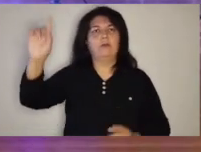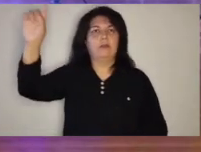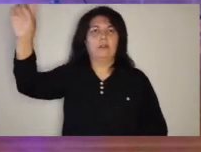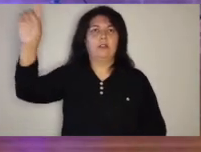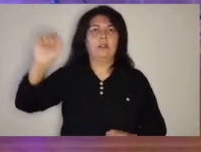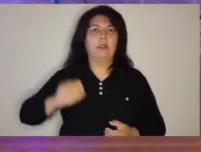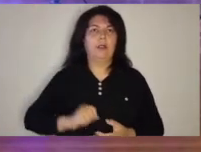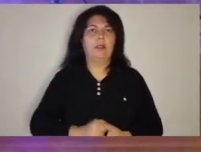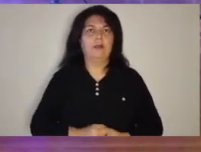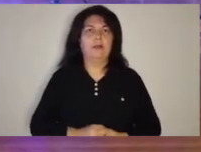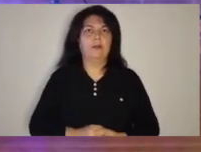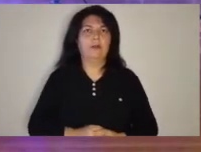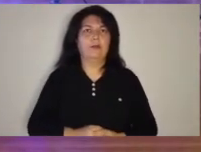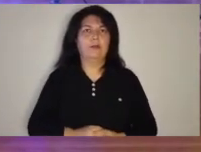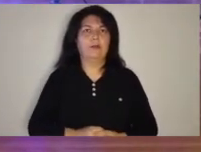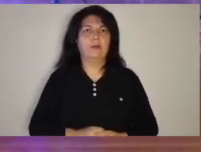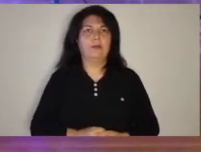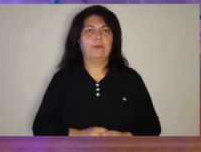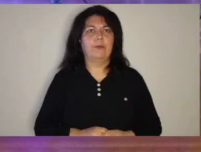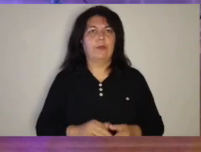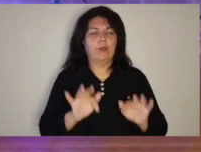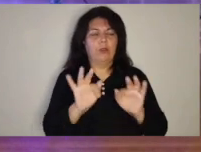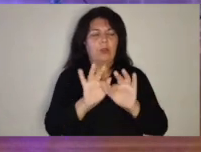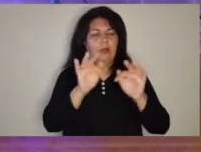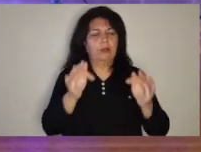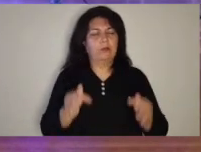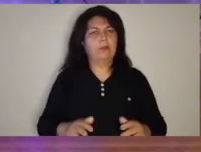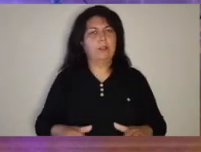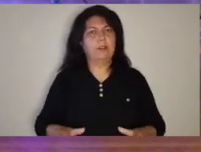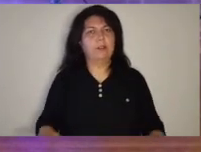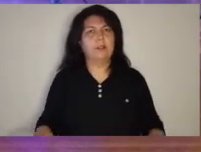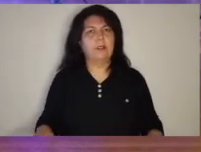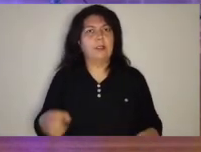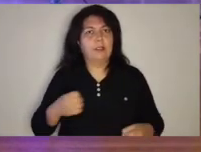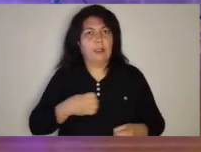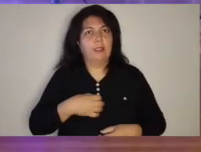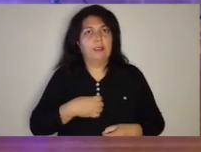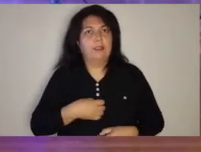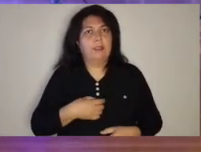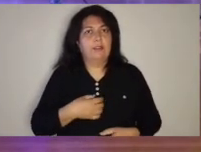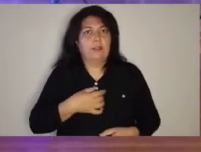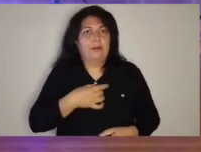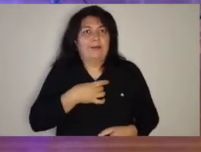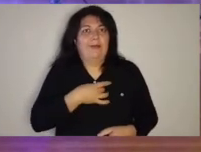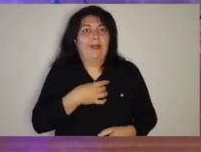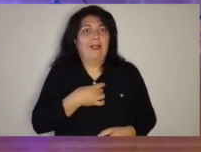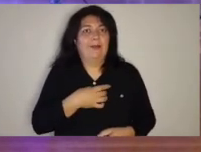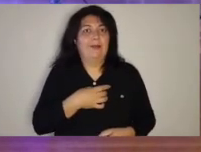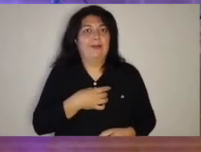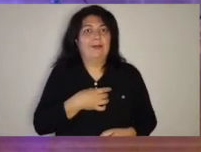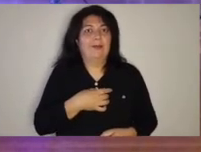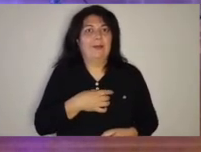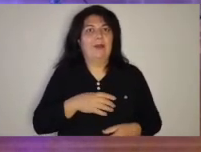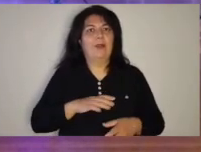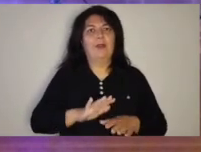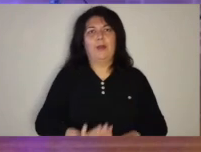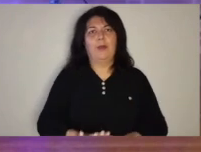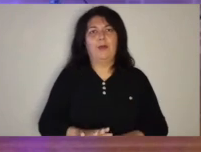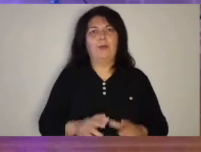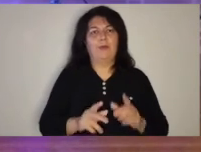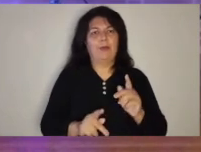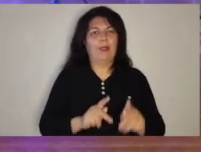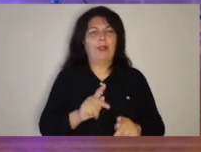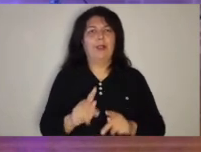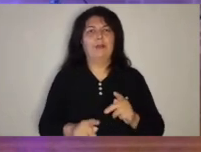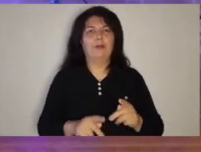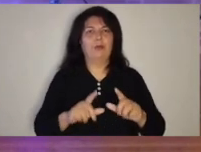tiveram medo, mas o povo de Israel não estavam com o coração inclinado ao Senhor e perderam a batalha.